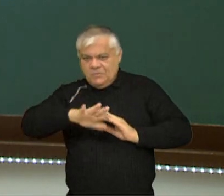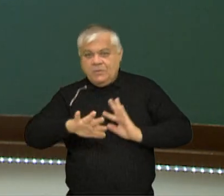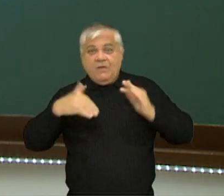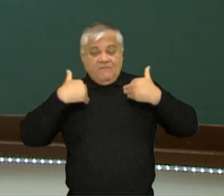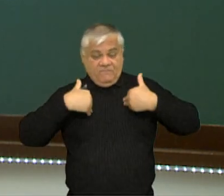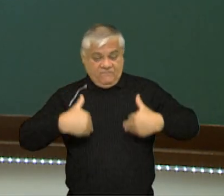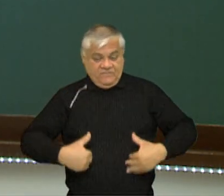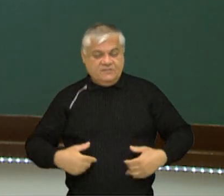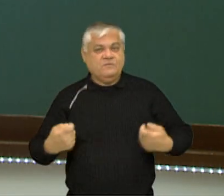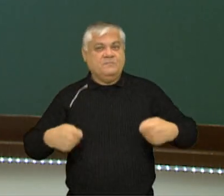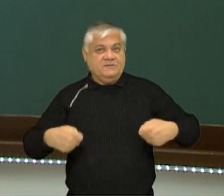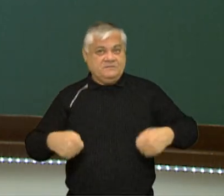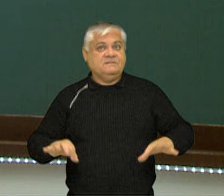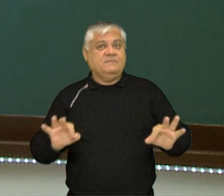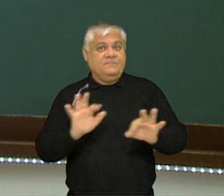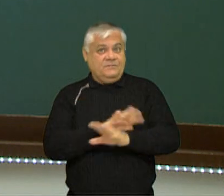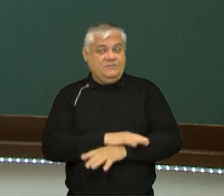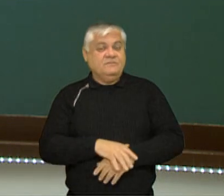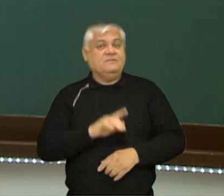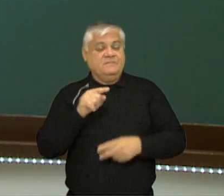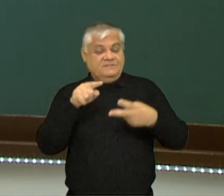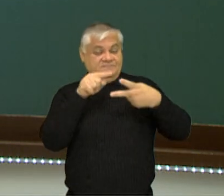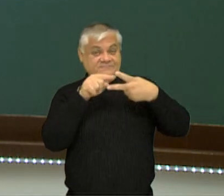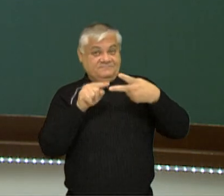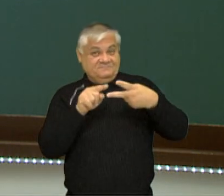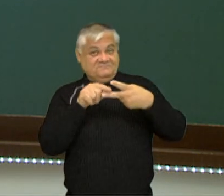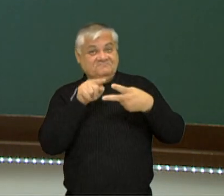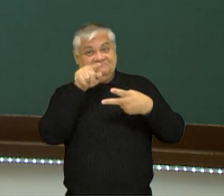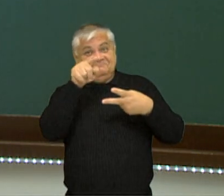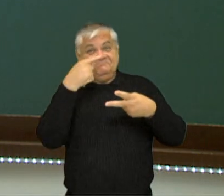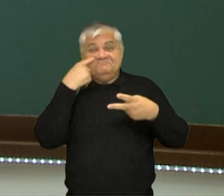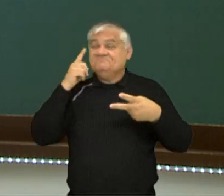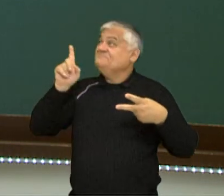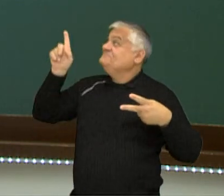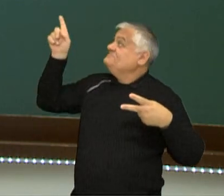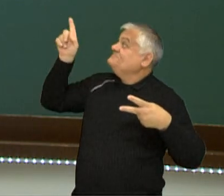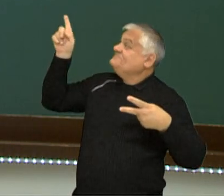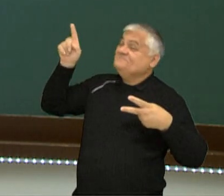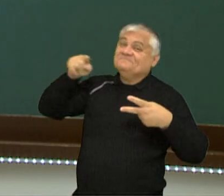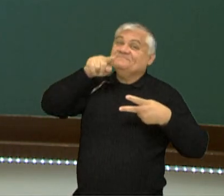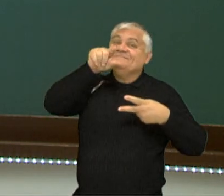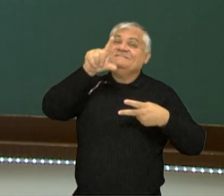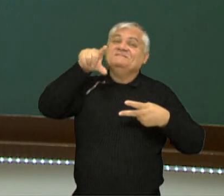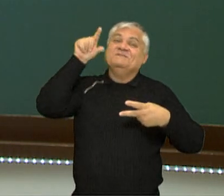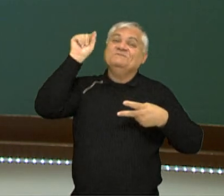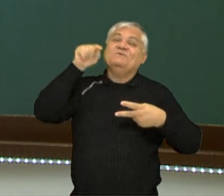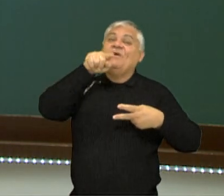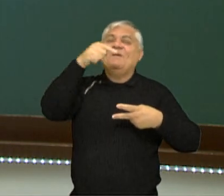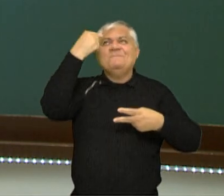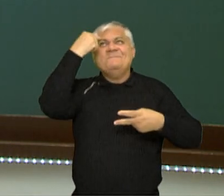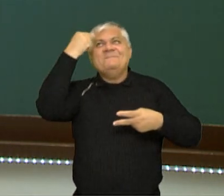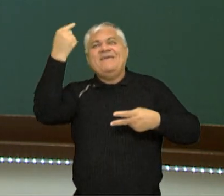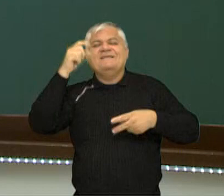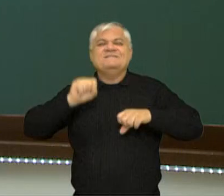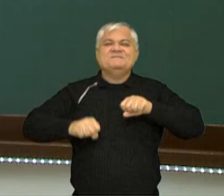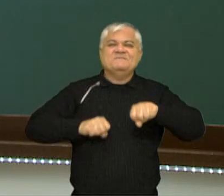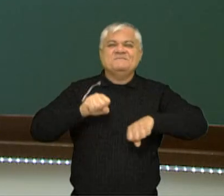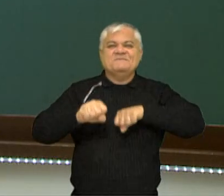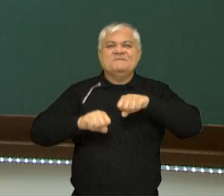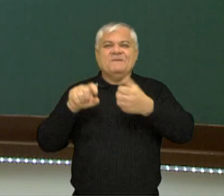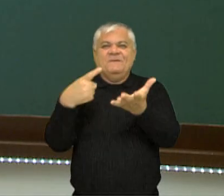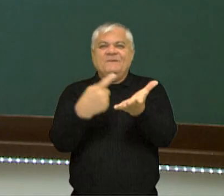né? Mas vou deixar aqui duas sugestões de trilhas para você que está pensando aí